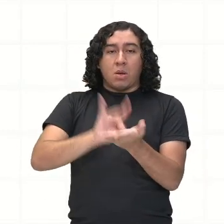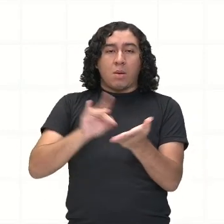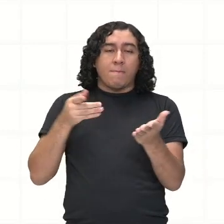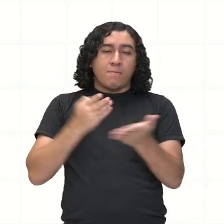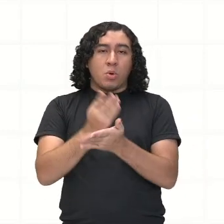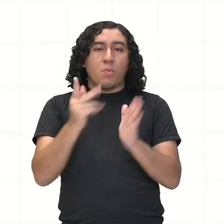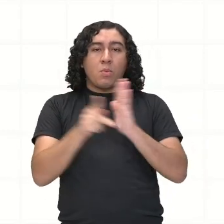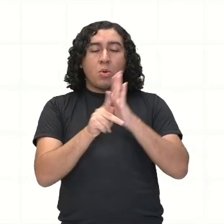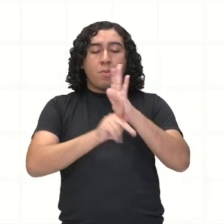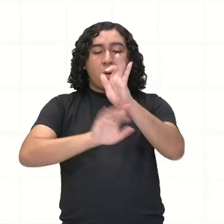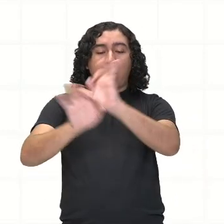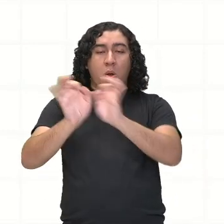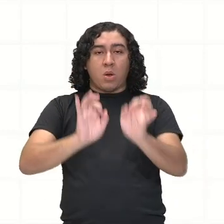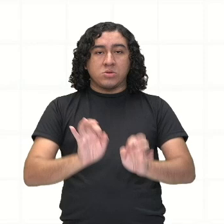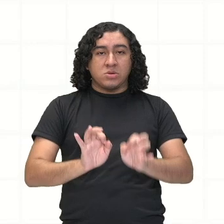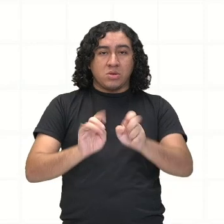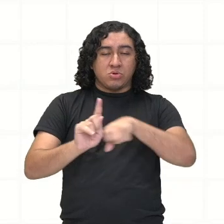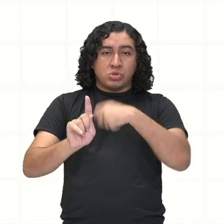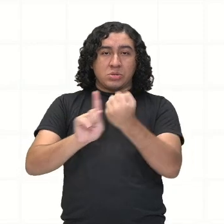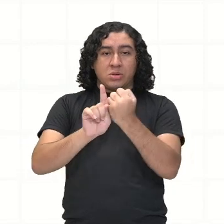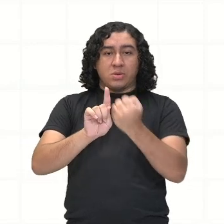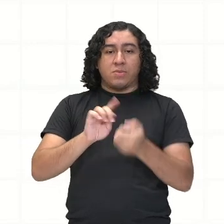ordem entre as pessoas. Então,